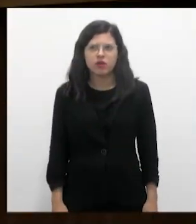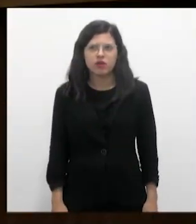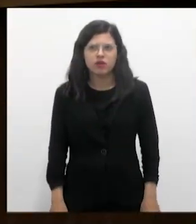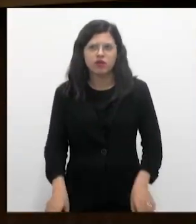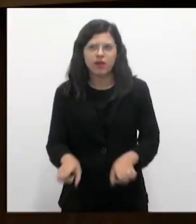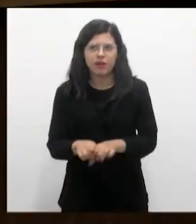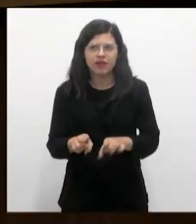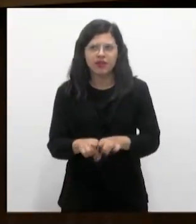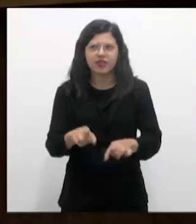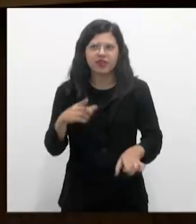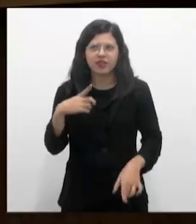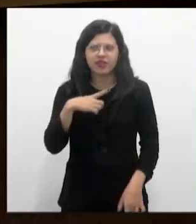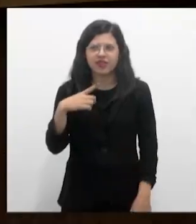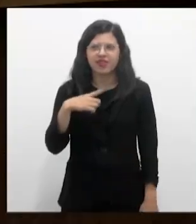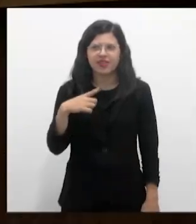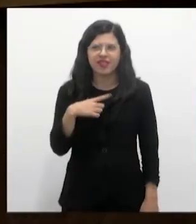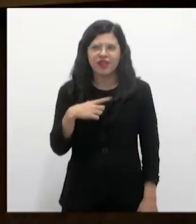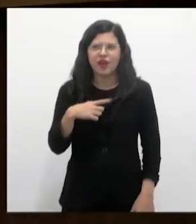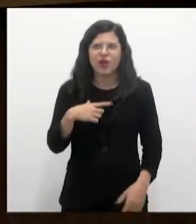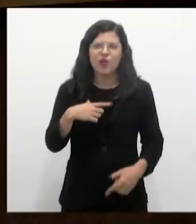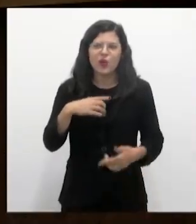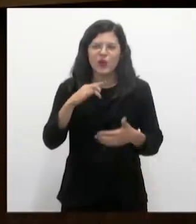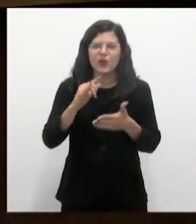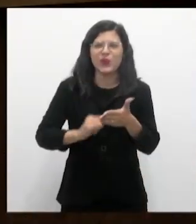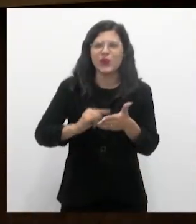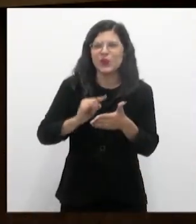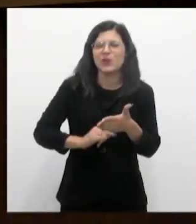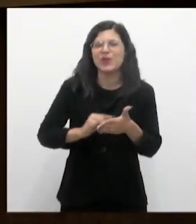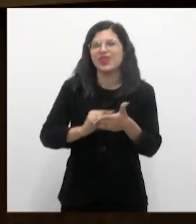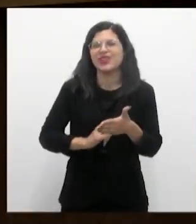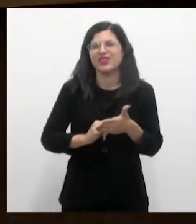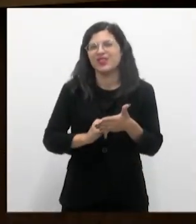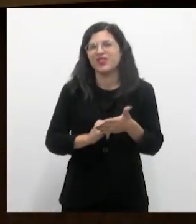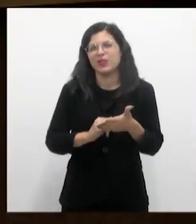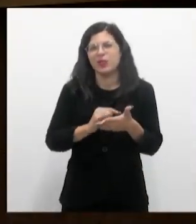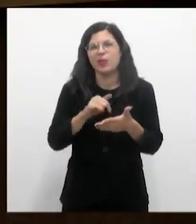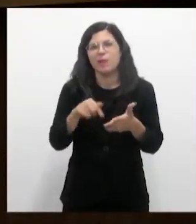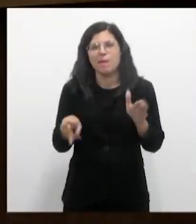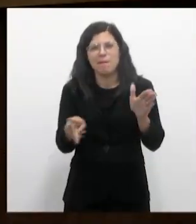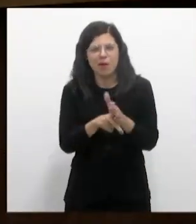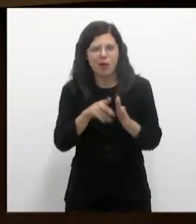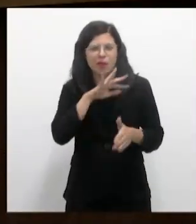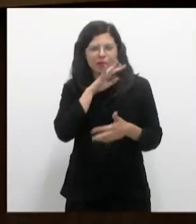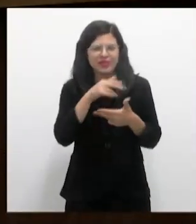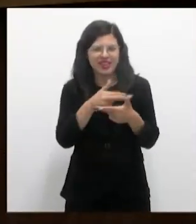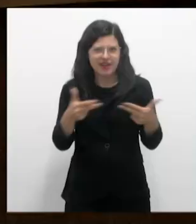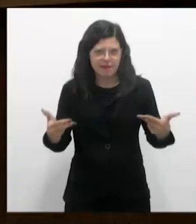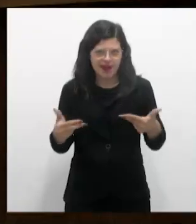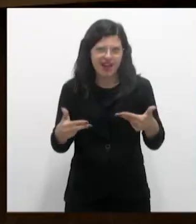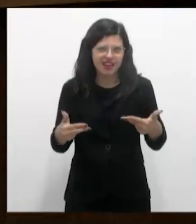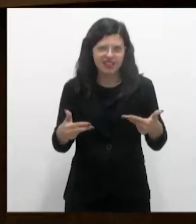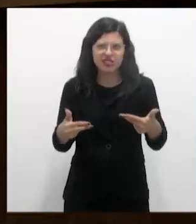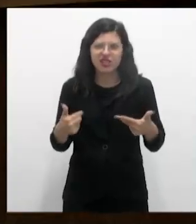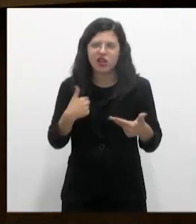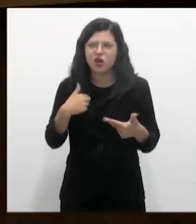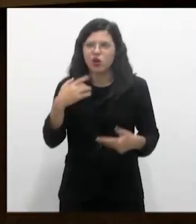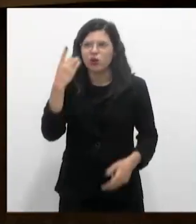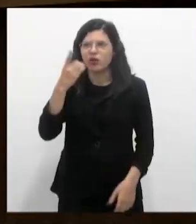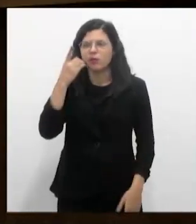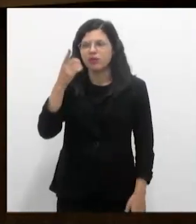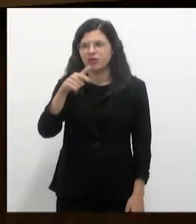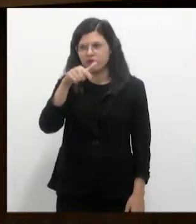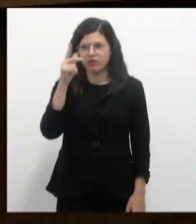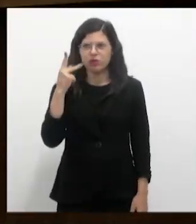Patinhas, que é uma carteira de identidade para os animais. Eu e o deputado Luiz Paulo e vários outros deputados